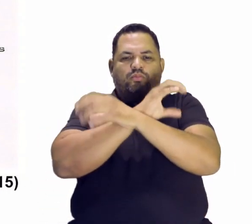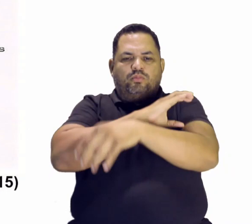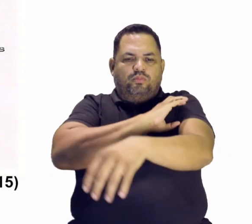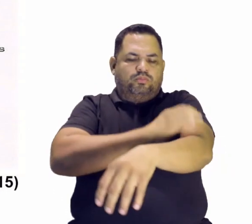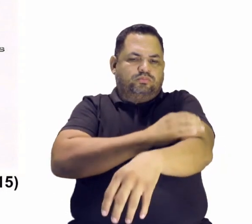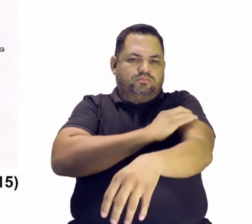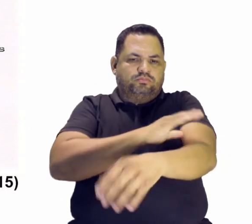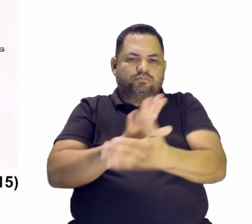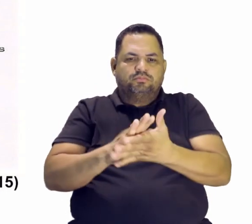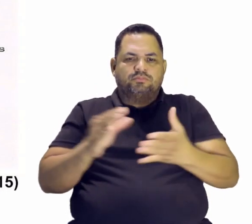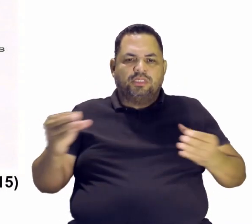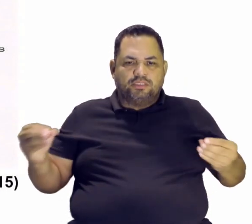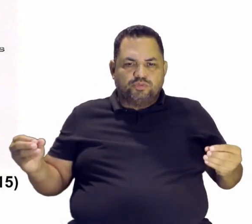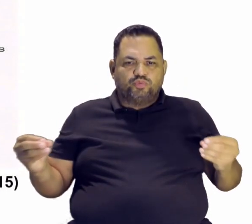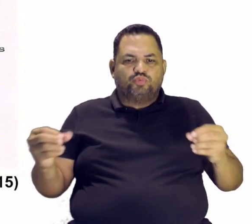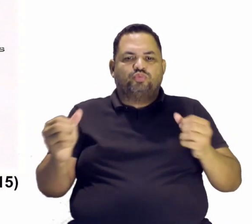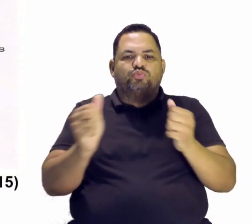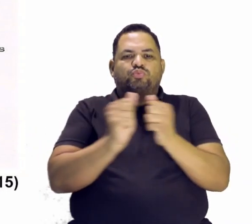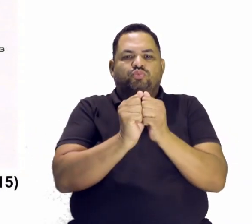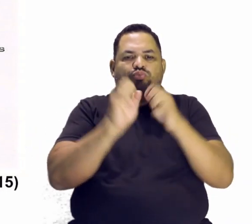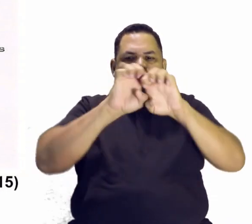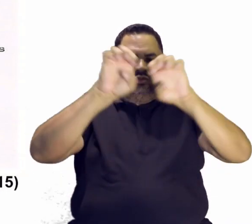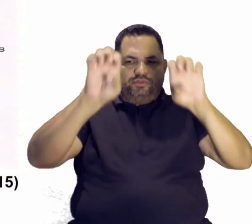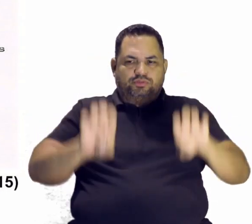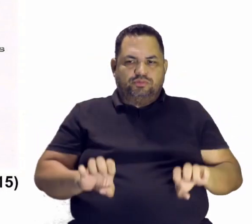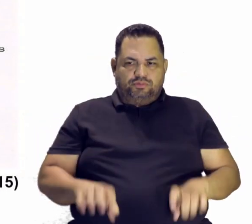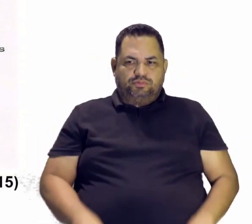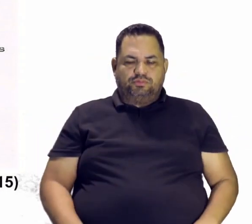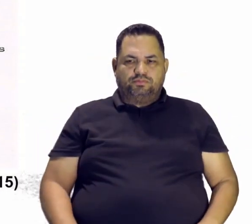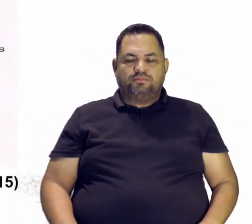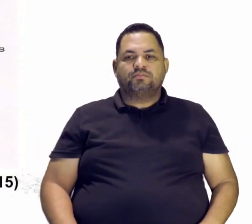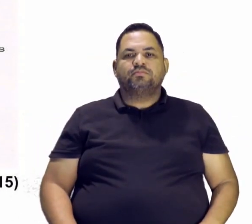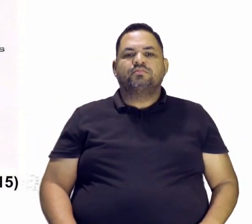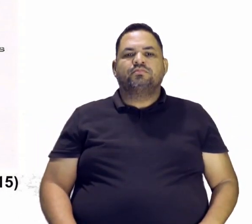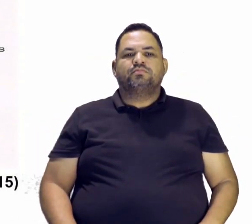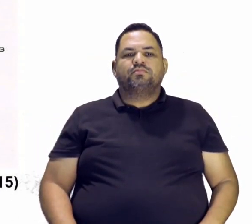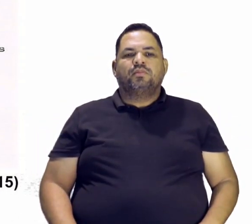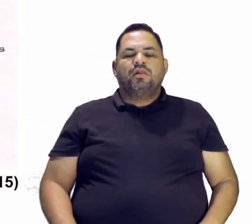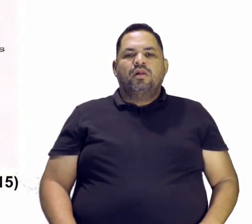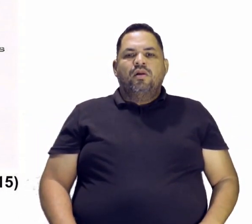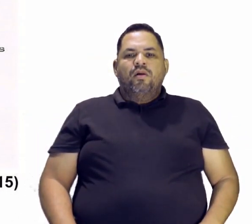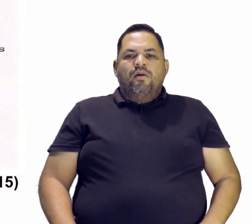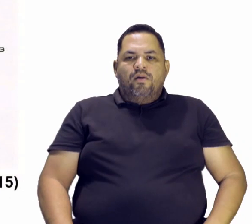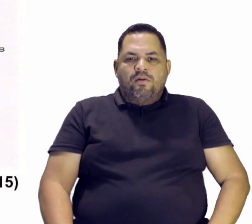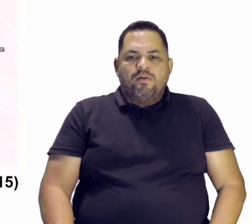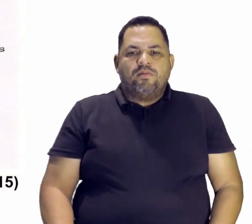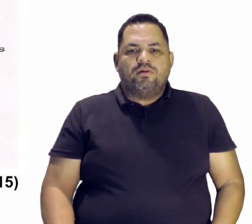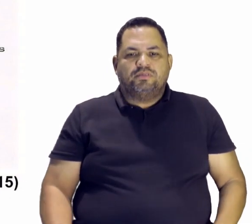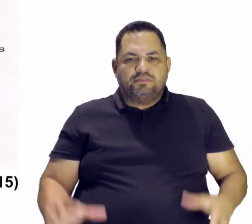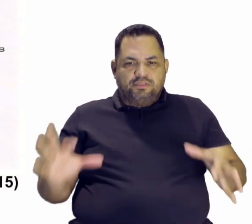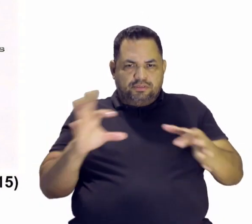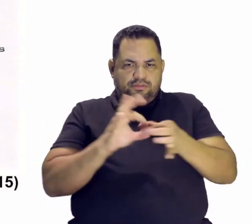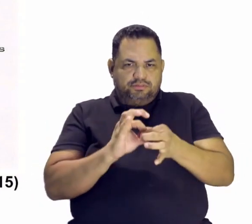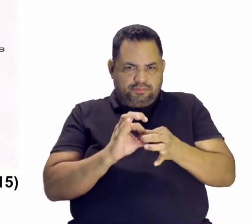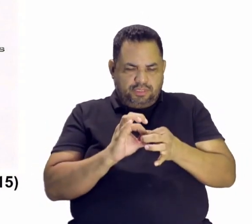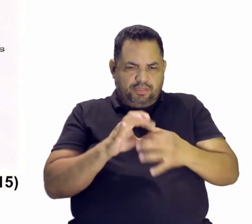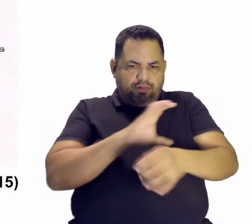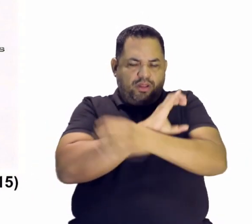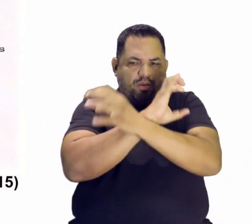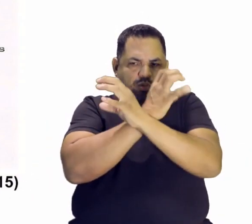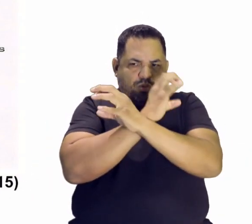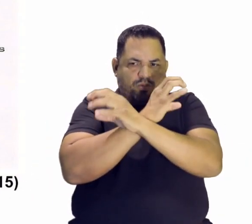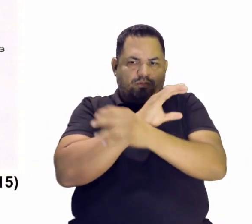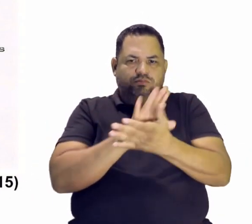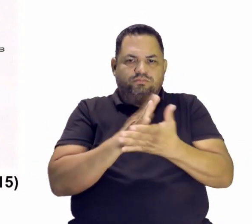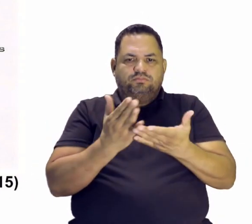faz parte da nossa estrutura esquelética, tá? Então, os músculos esqueléticos, eles estão presos aí pelos ossos, tá? E